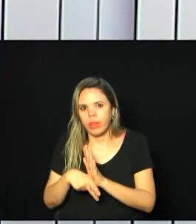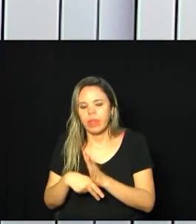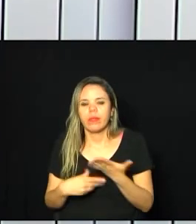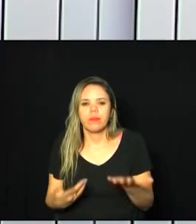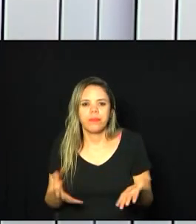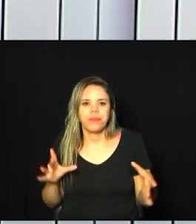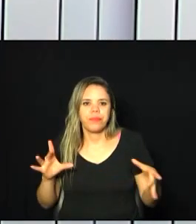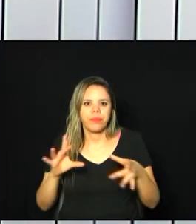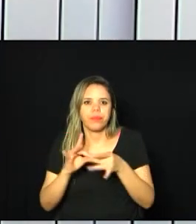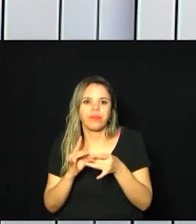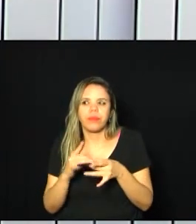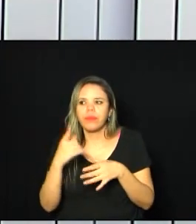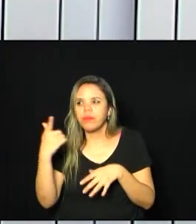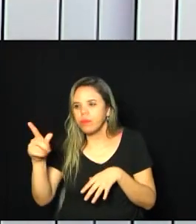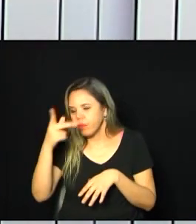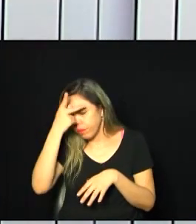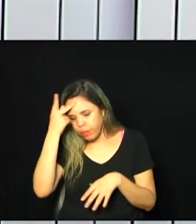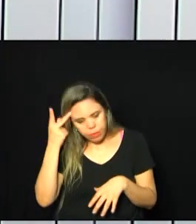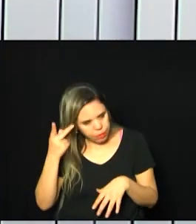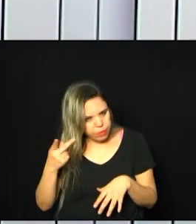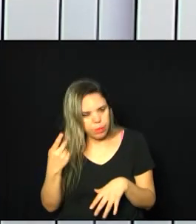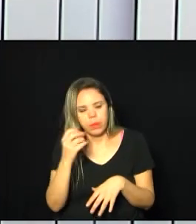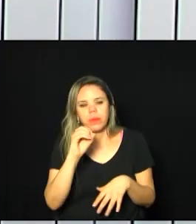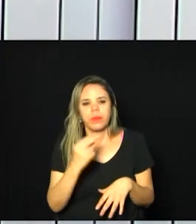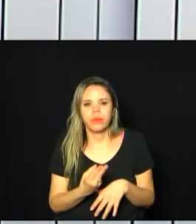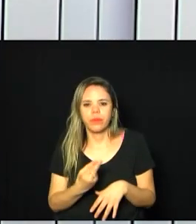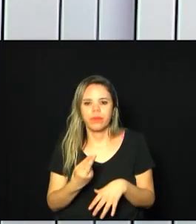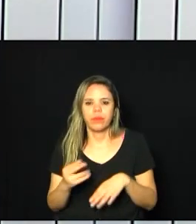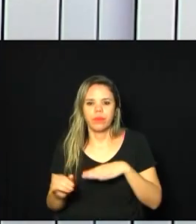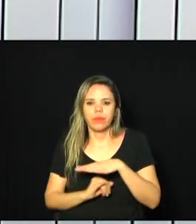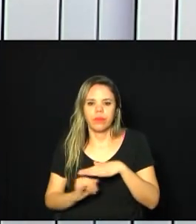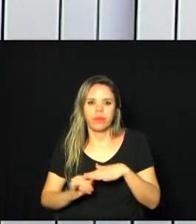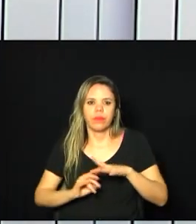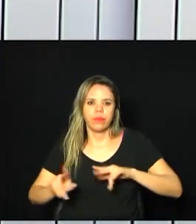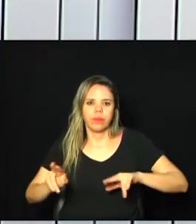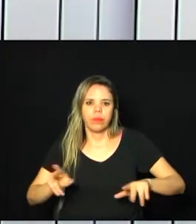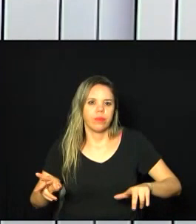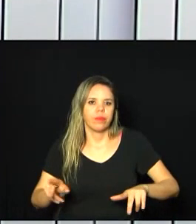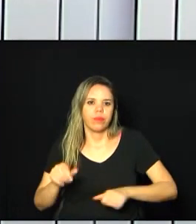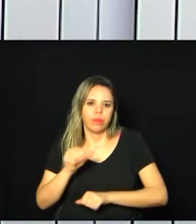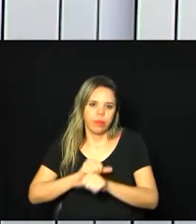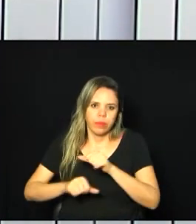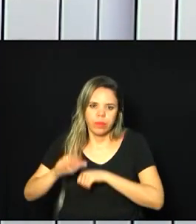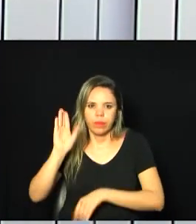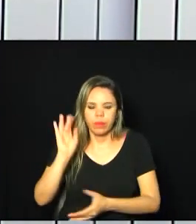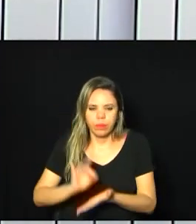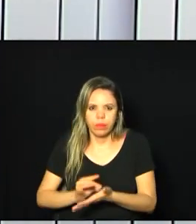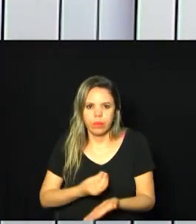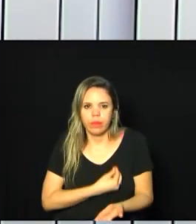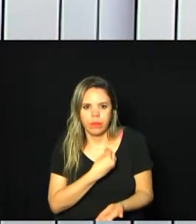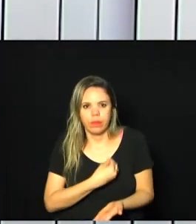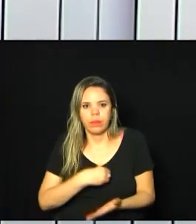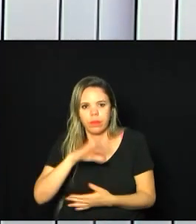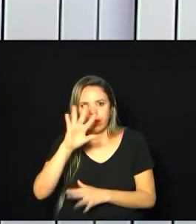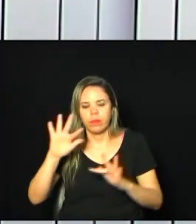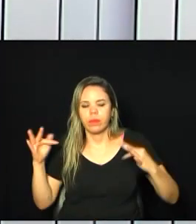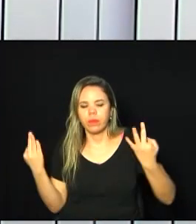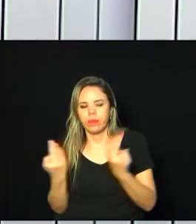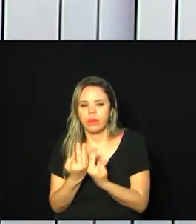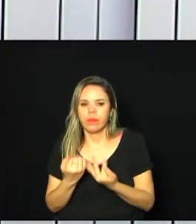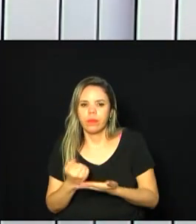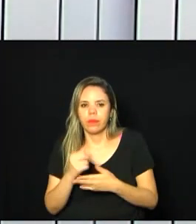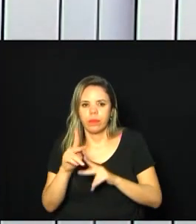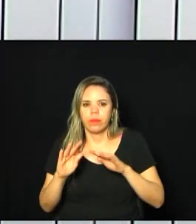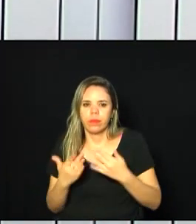em parceria com outras pessoas ou com instituições para mudar a realidade de mais famílias, de